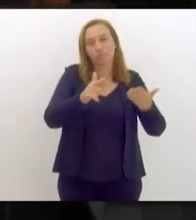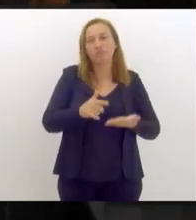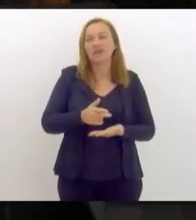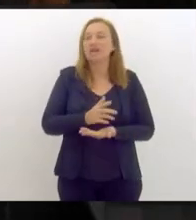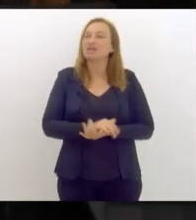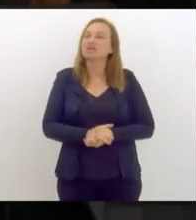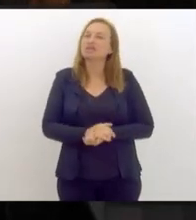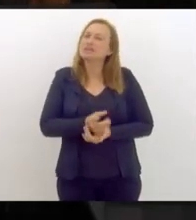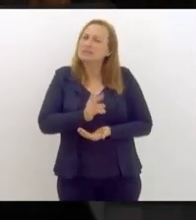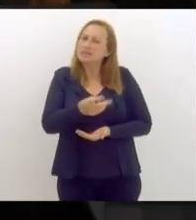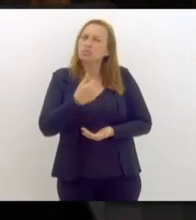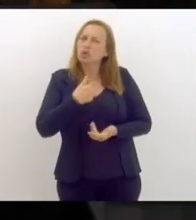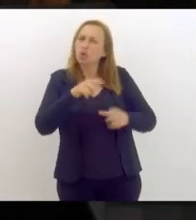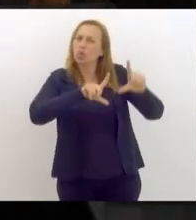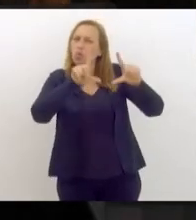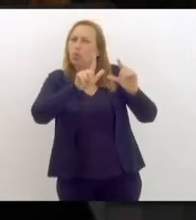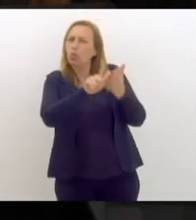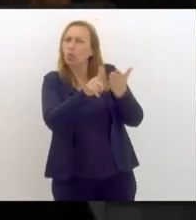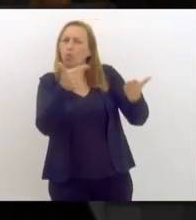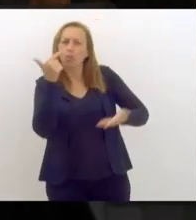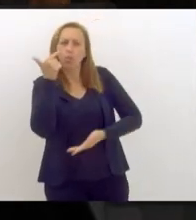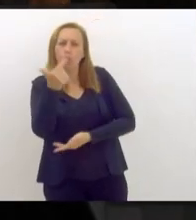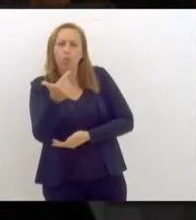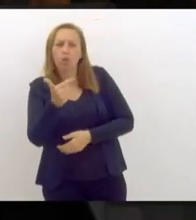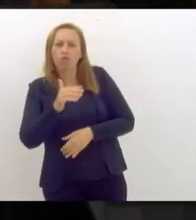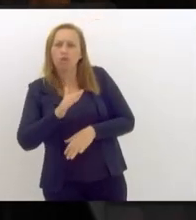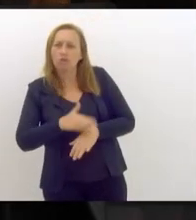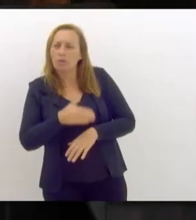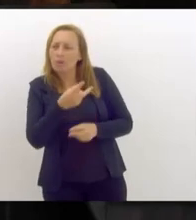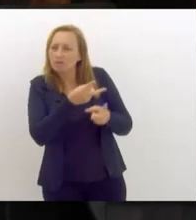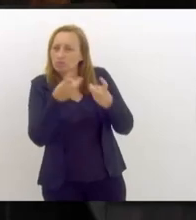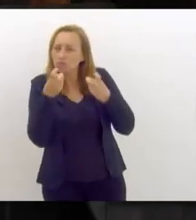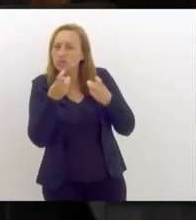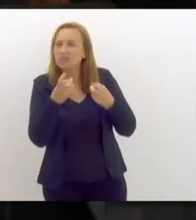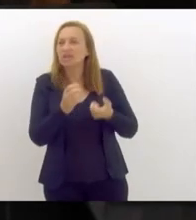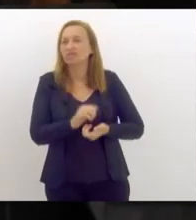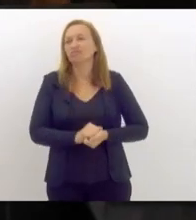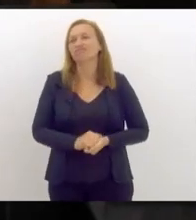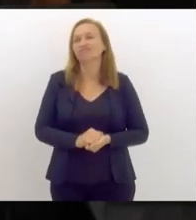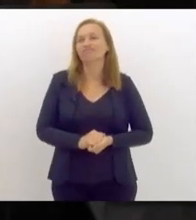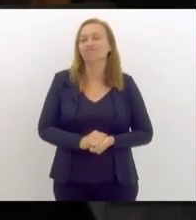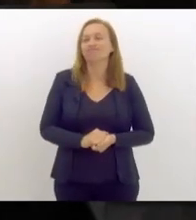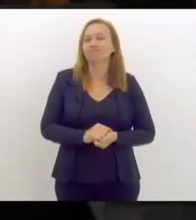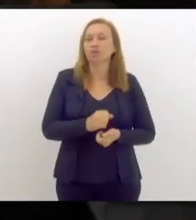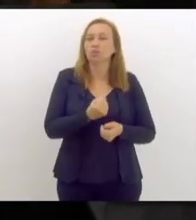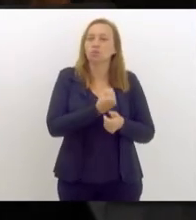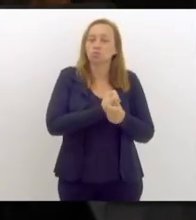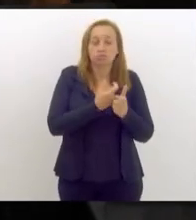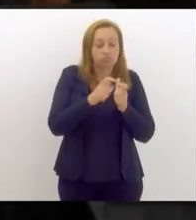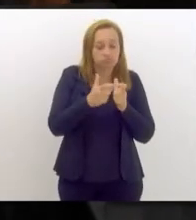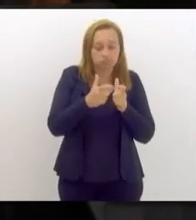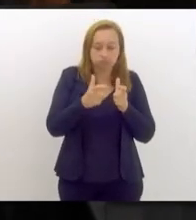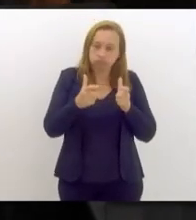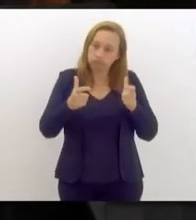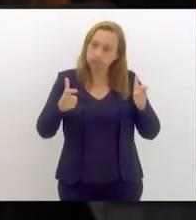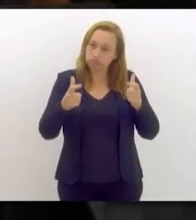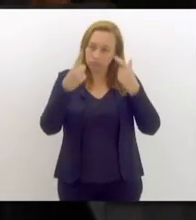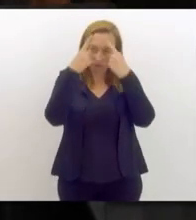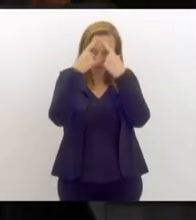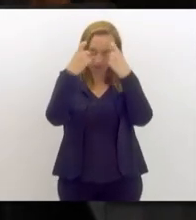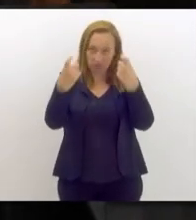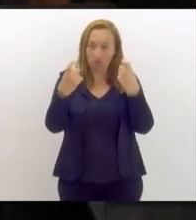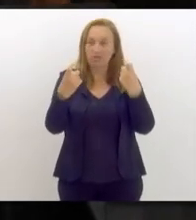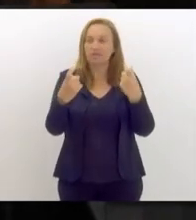cada vez que eu vejo o que mais verifico é o crescimento da violência